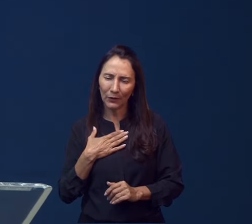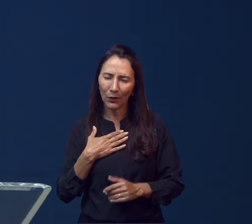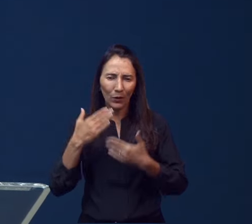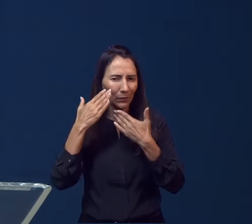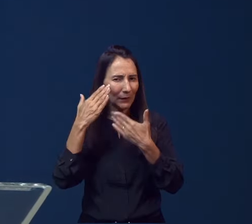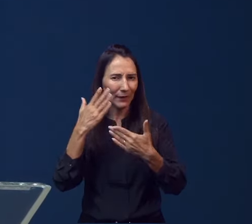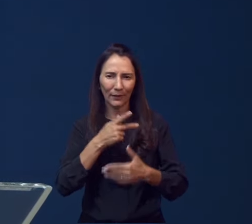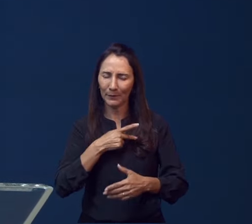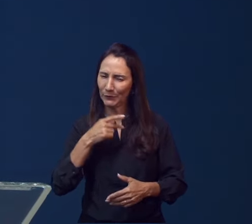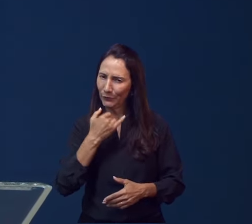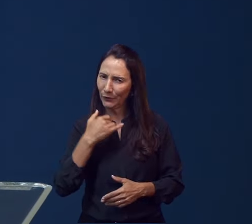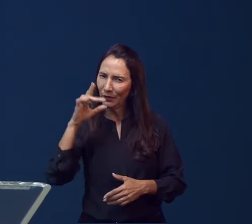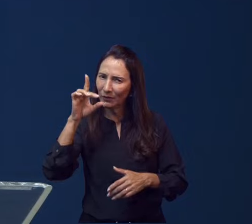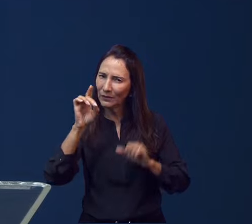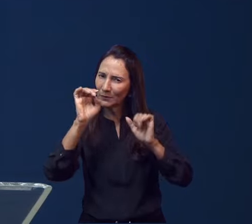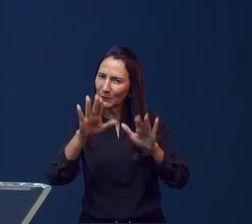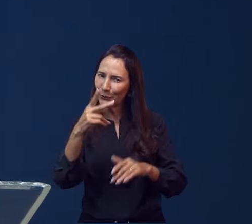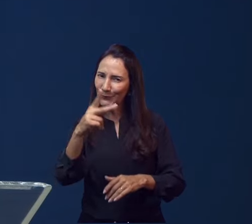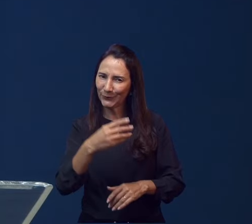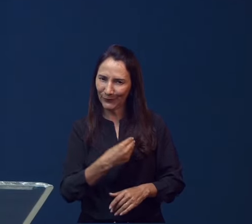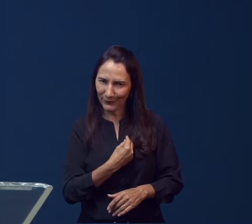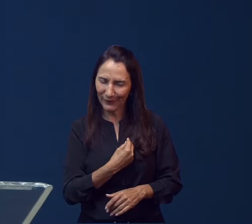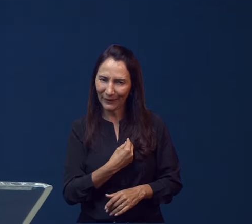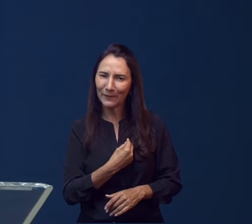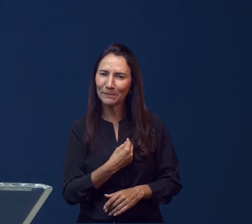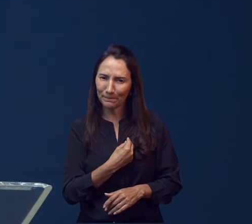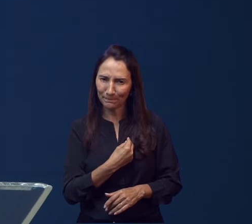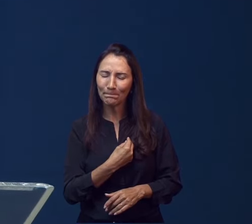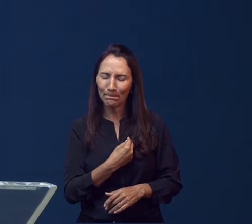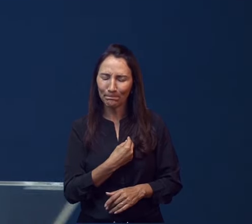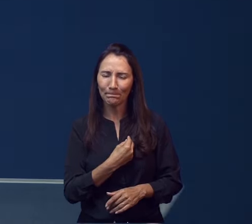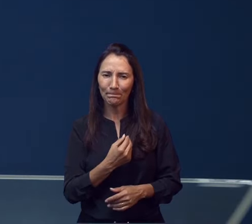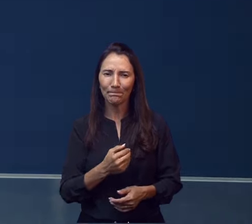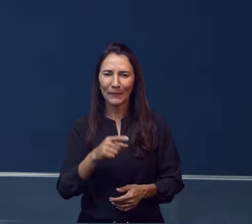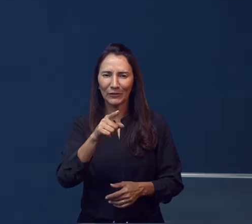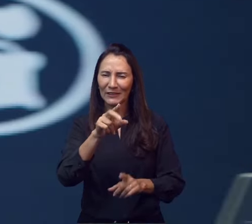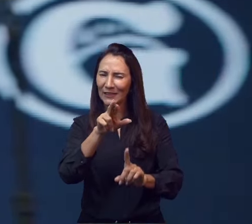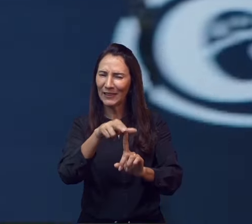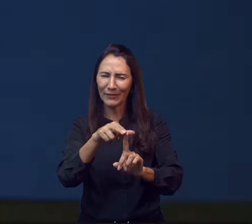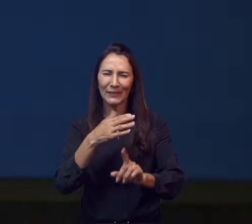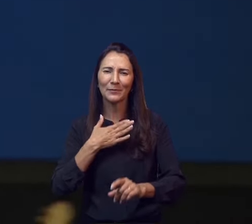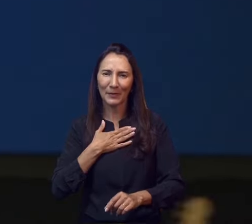Muito obrigado Deus abençoe pela sua vida inspirador é o Senhor